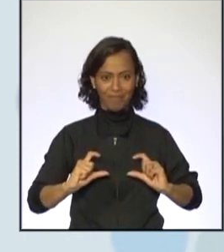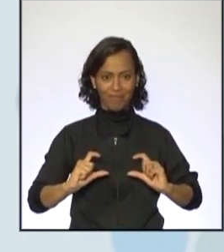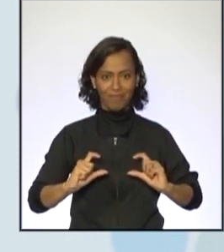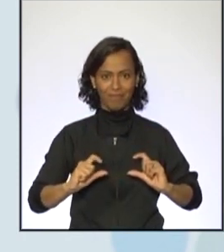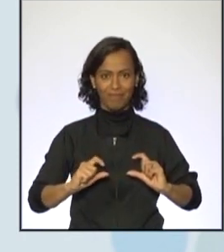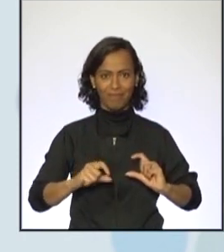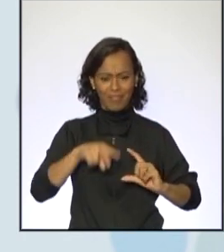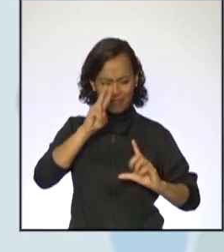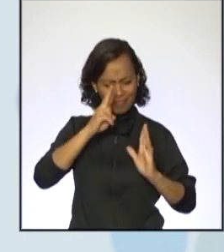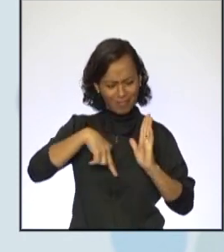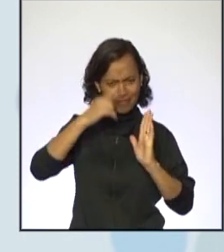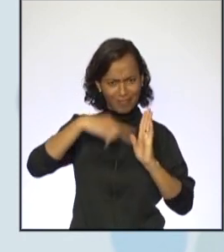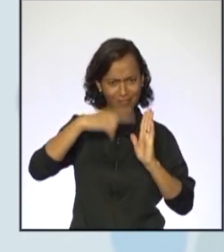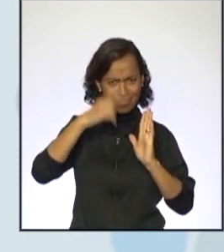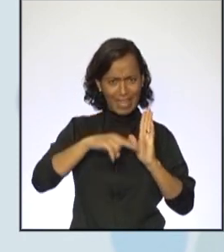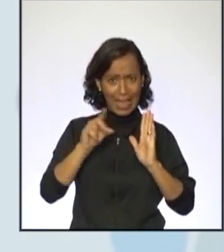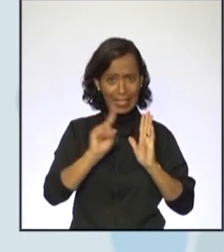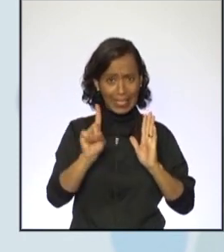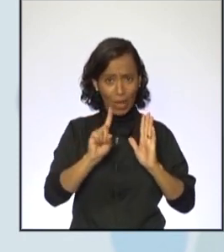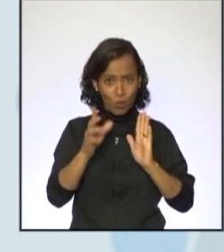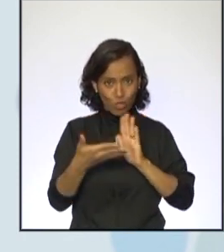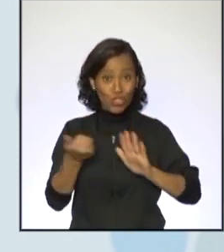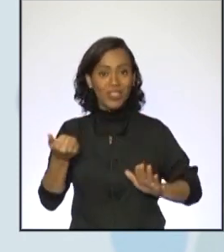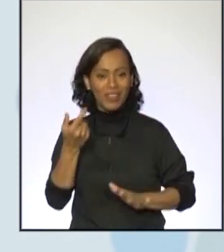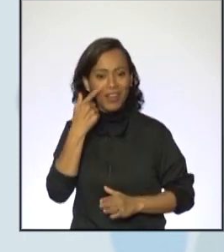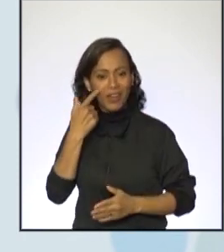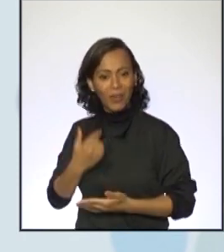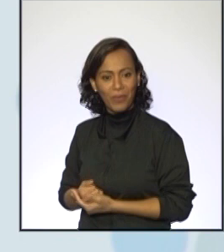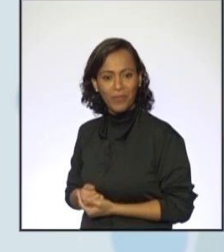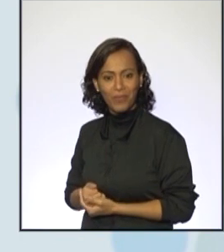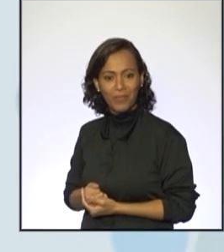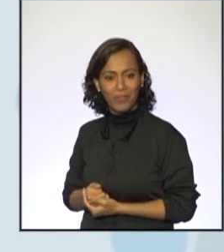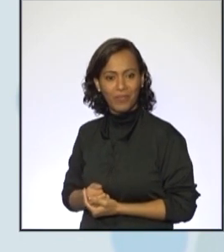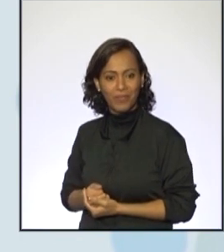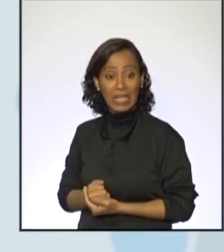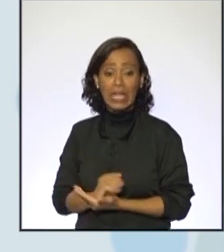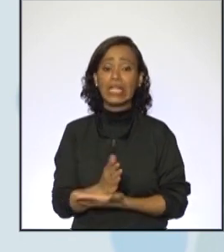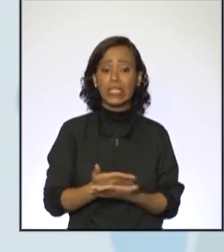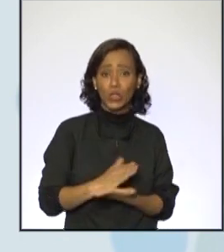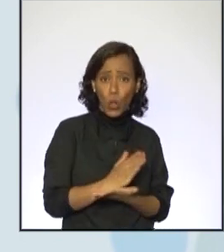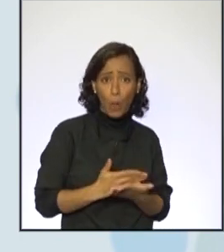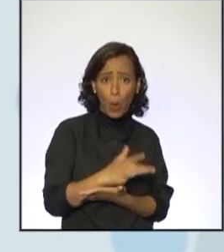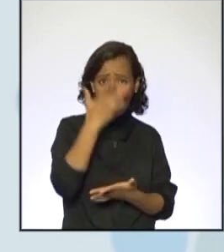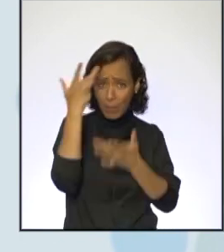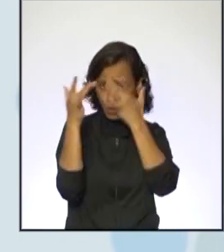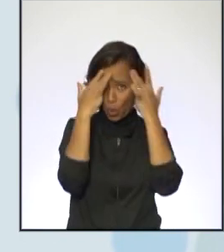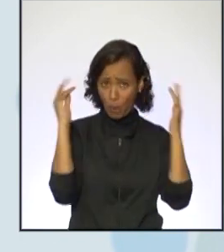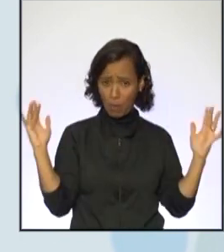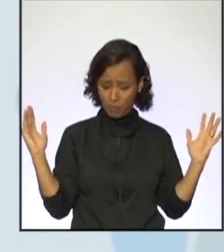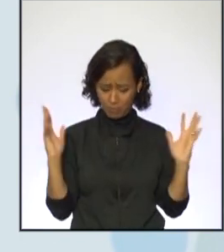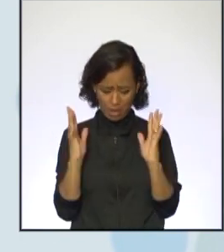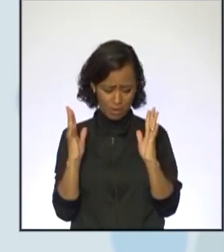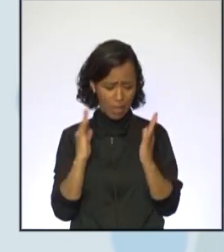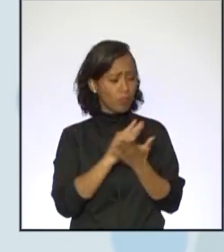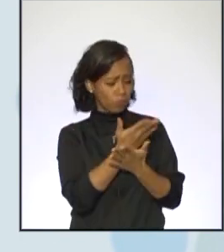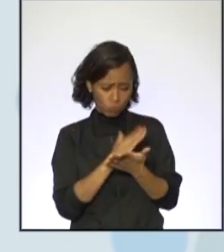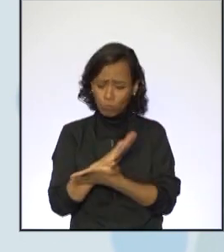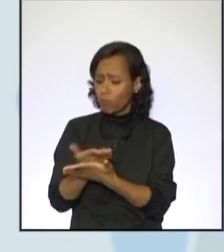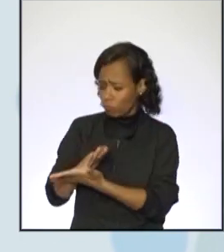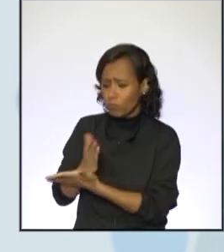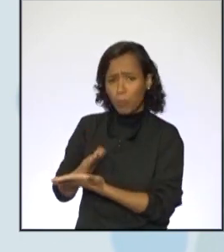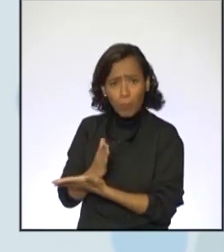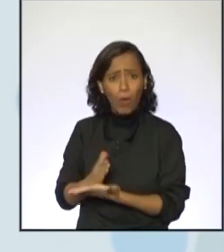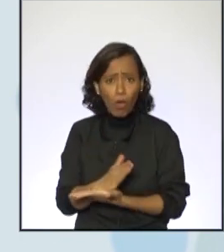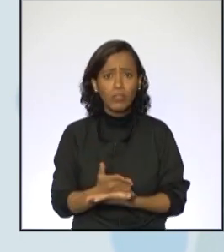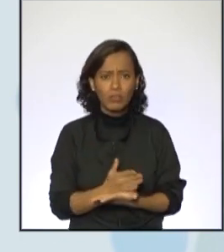não. Tira o não ali. Olha lá. Incomode a quem está próximo a você. Perceberam a importância daquele nãozinho azul que